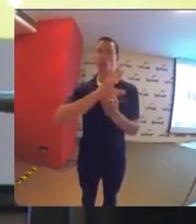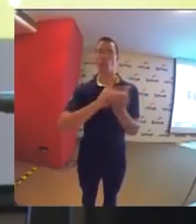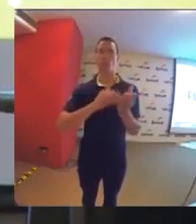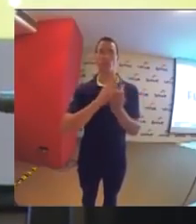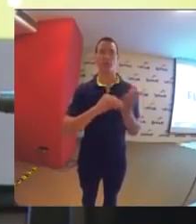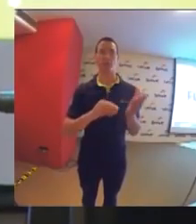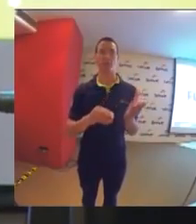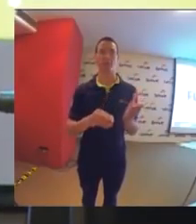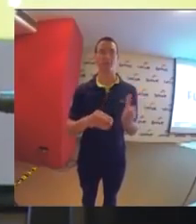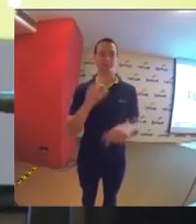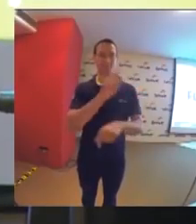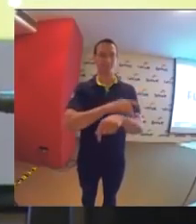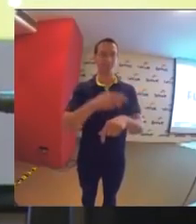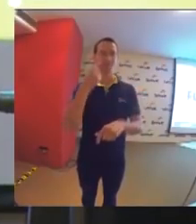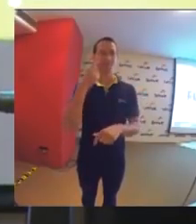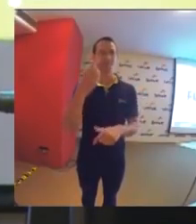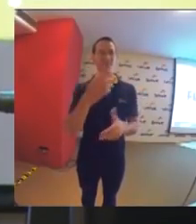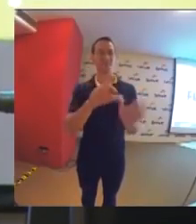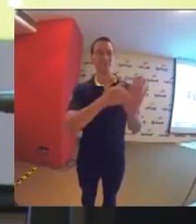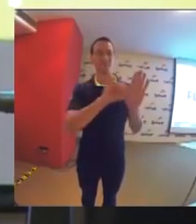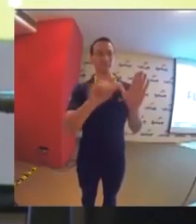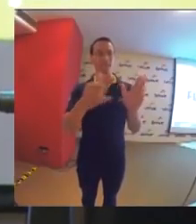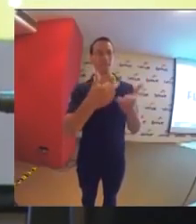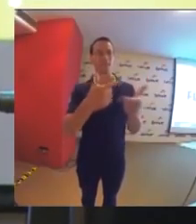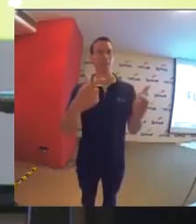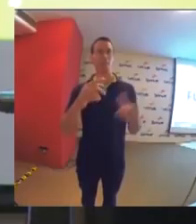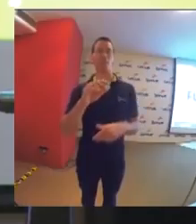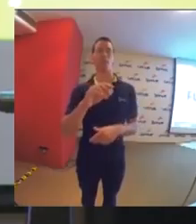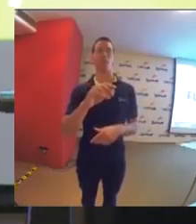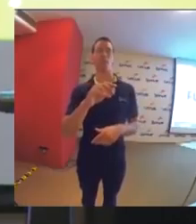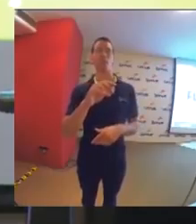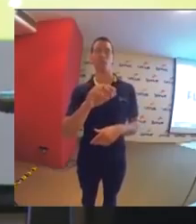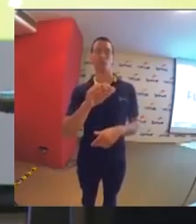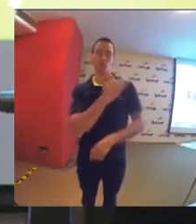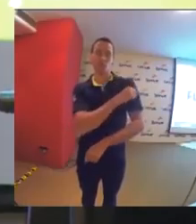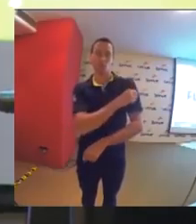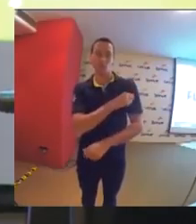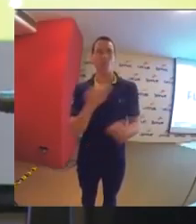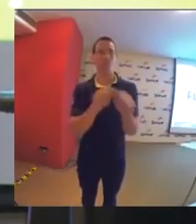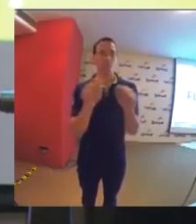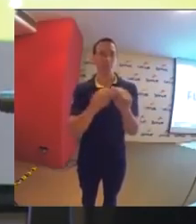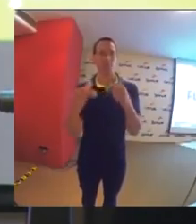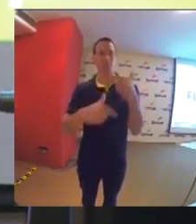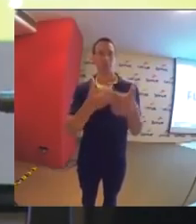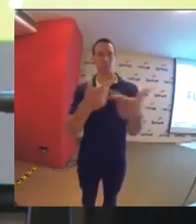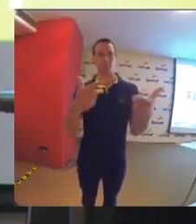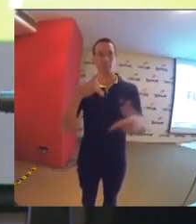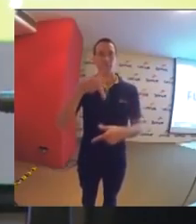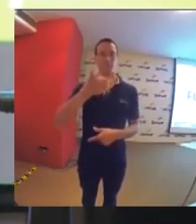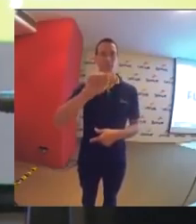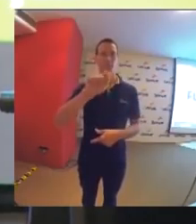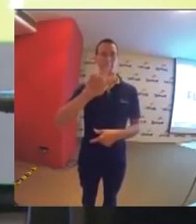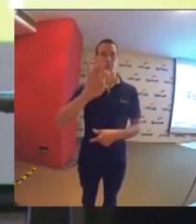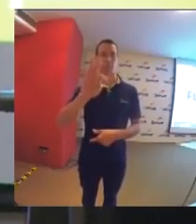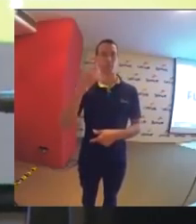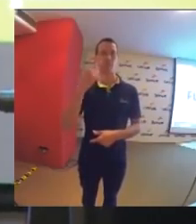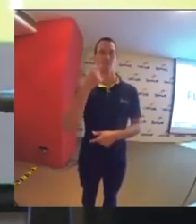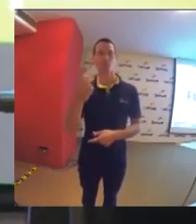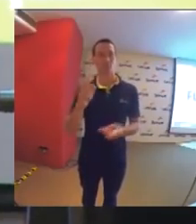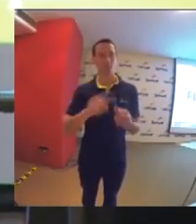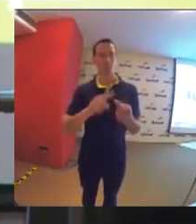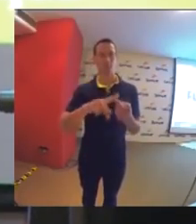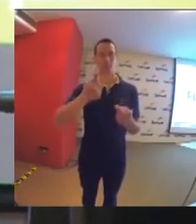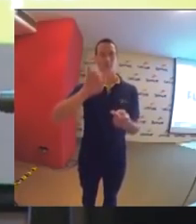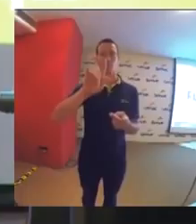leio, não é? Os alunos trazem os trabalhos, eu leio. Piaget disse, papel. Vygotsky disse, papel. Oh, filho, eu não